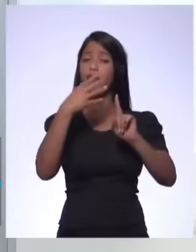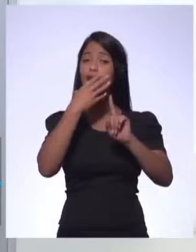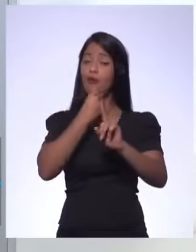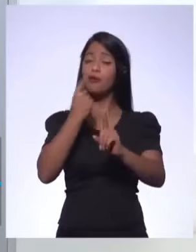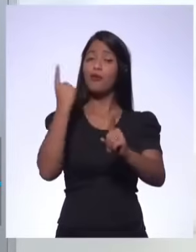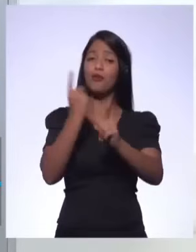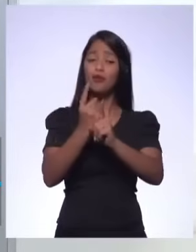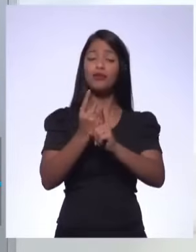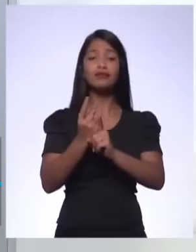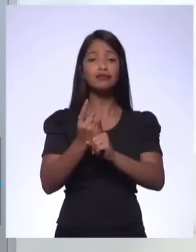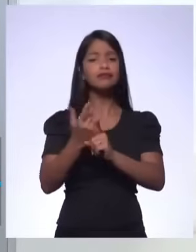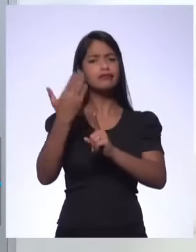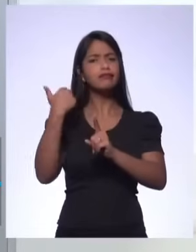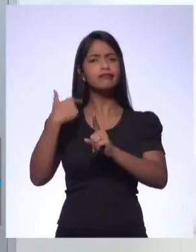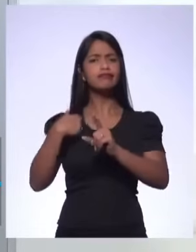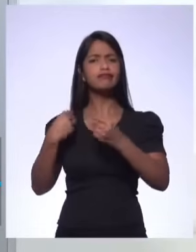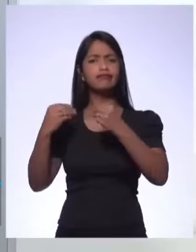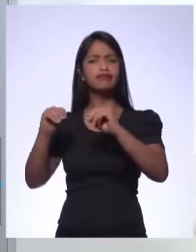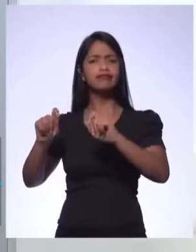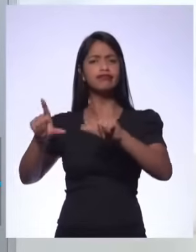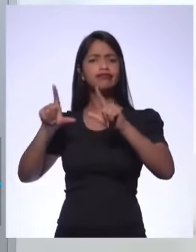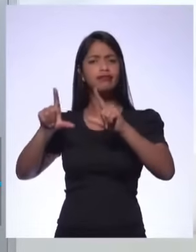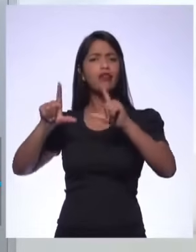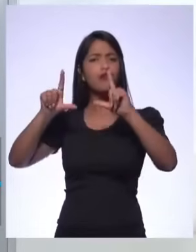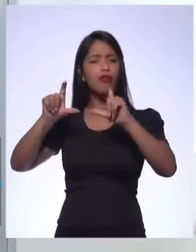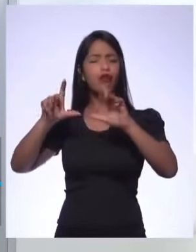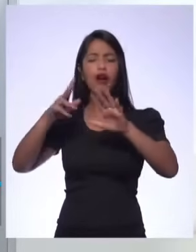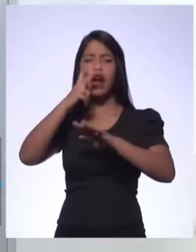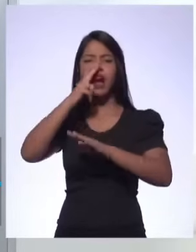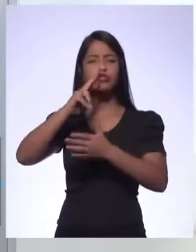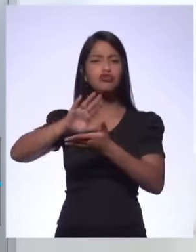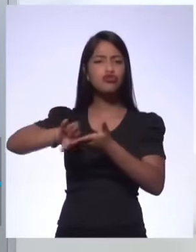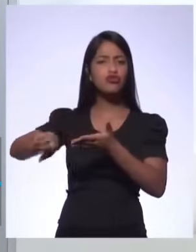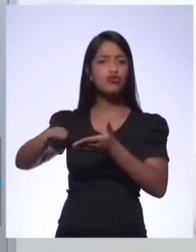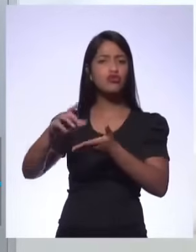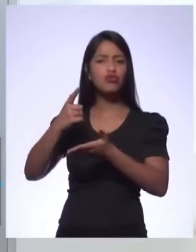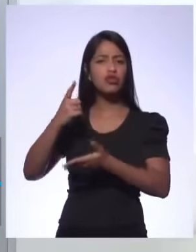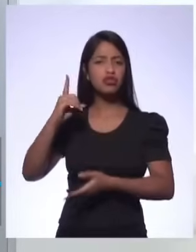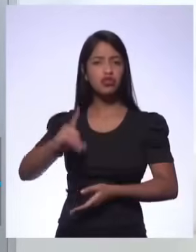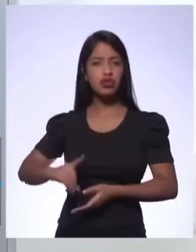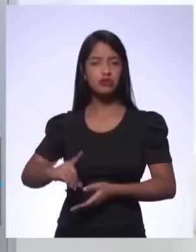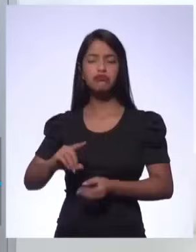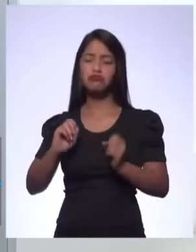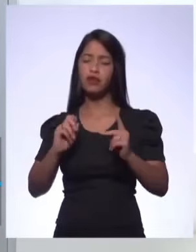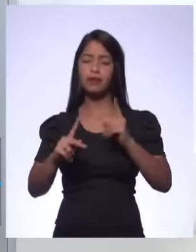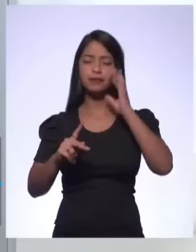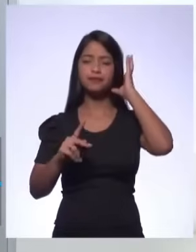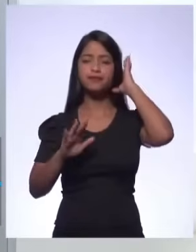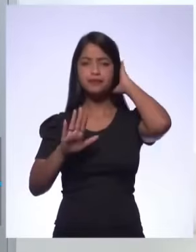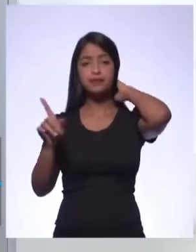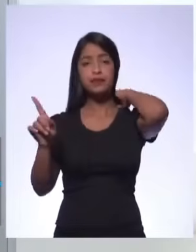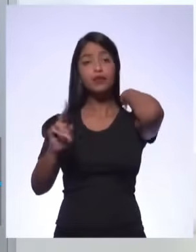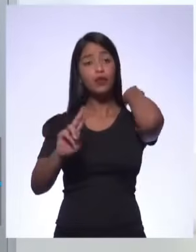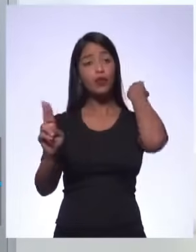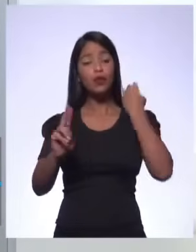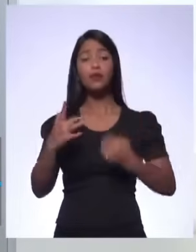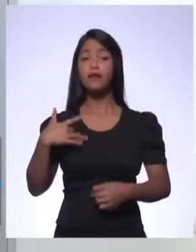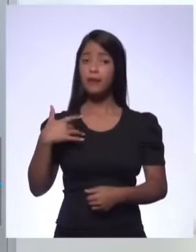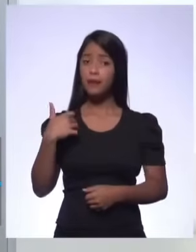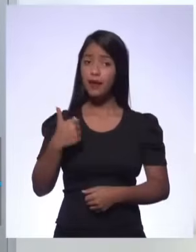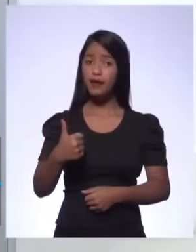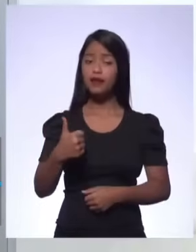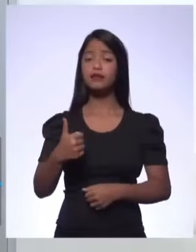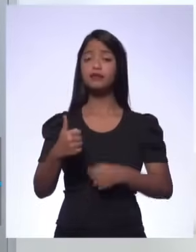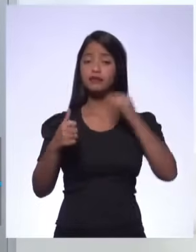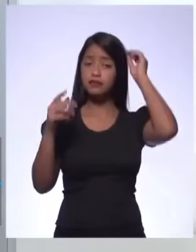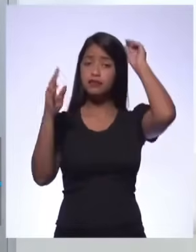mas por algum motivo tiraram, eu acho que não tinha autorização para usar, não sei. Mas eu vou falar o nome porque eu acho que vale a pena a gente homenagear, né,